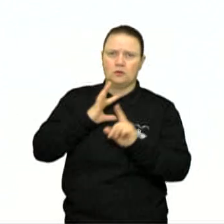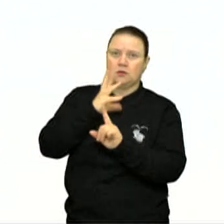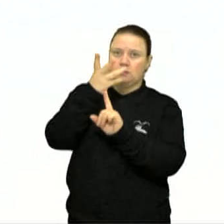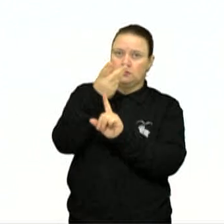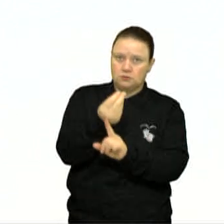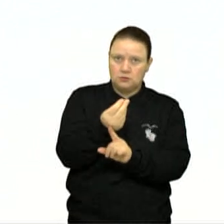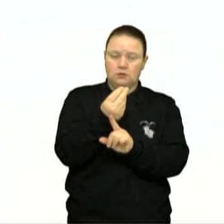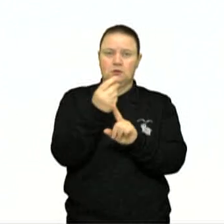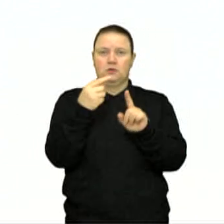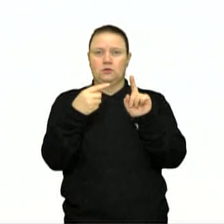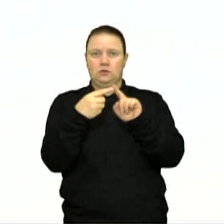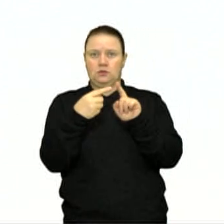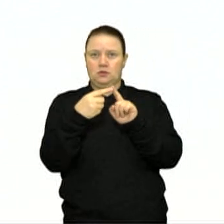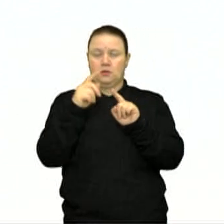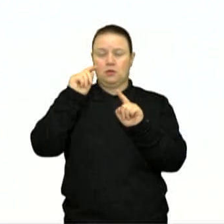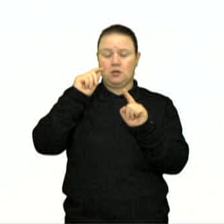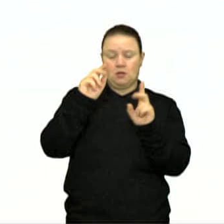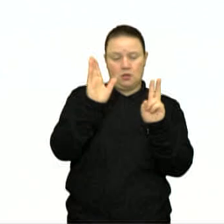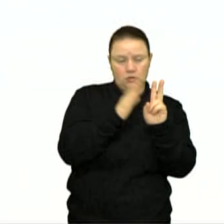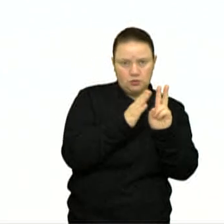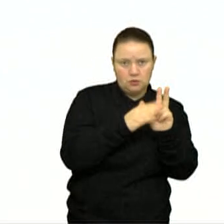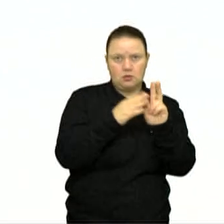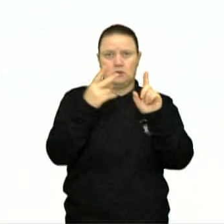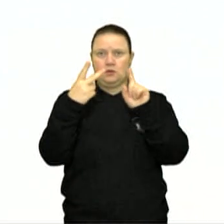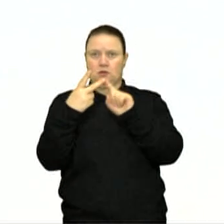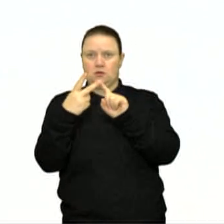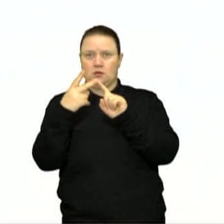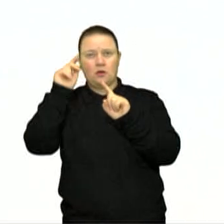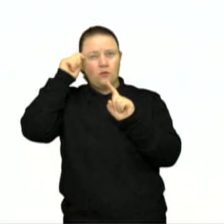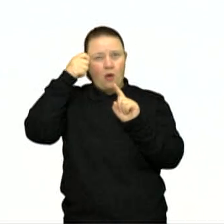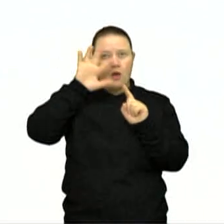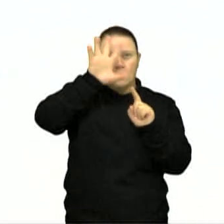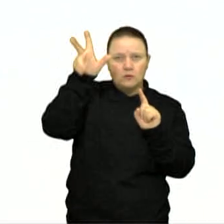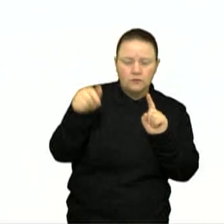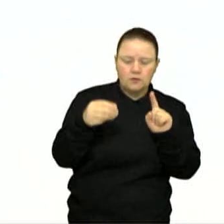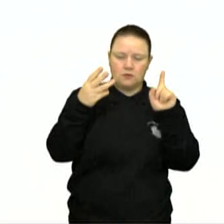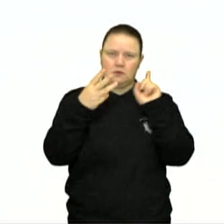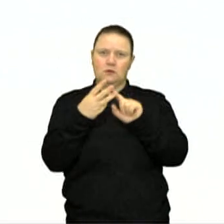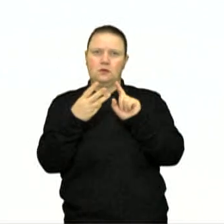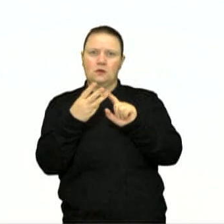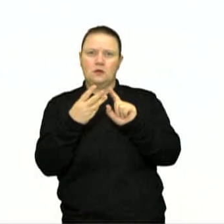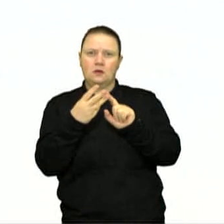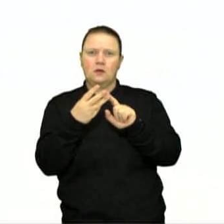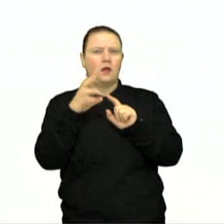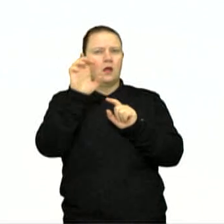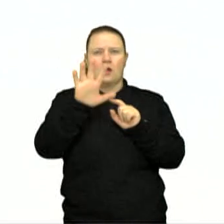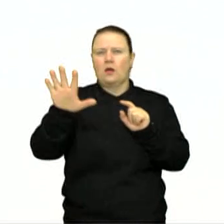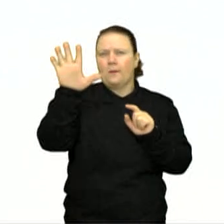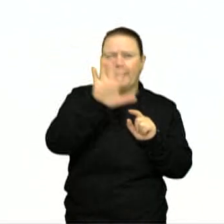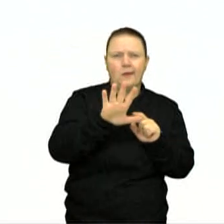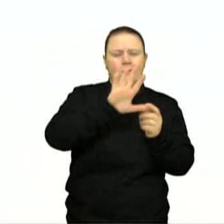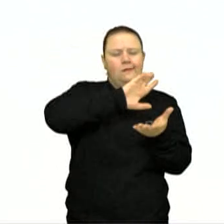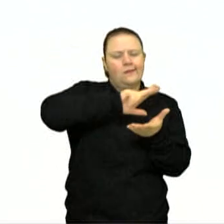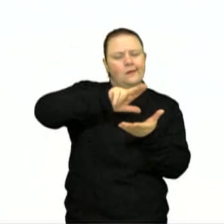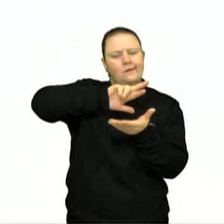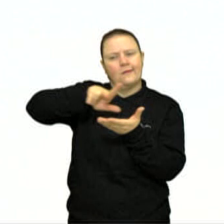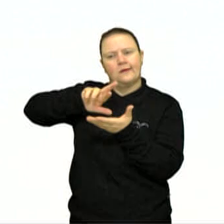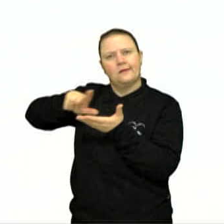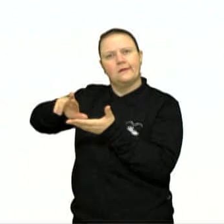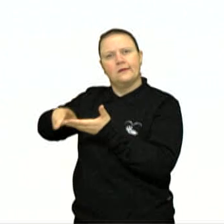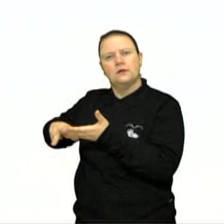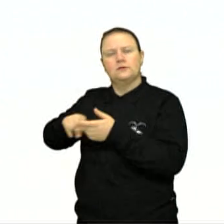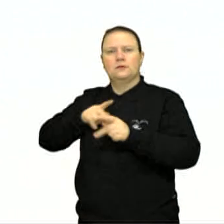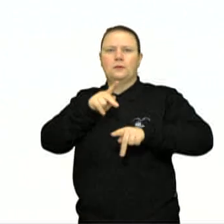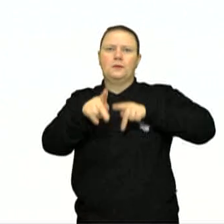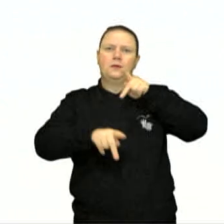cultura africana e afrodescendente. Então, o nosso povo tem essa mistura, né, de vários povos e que forma a nossa